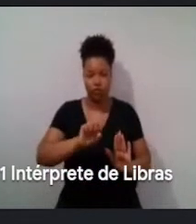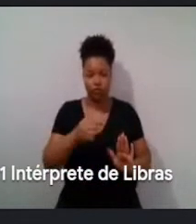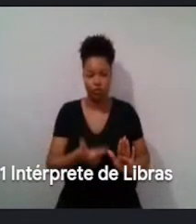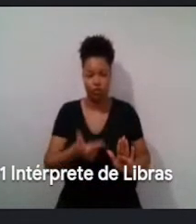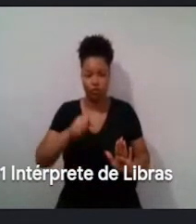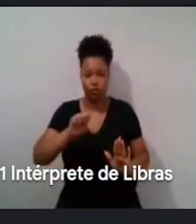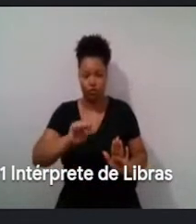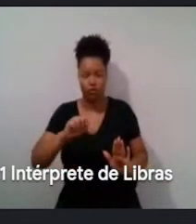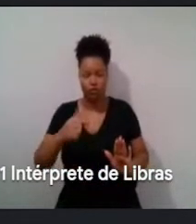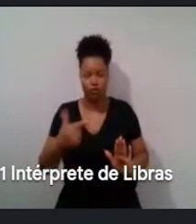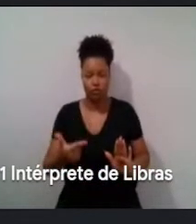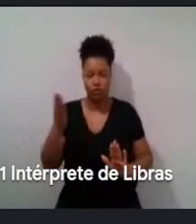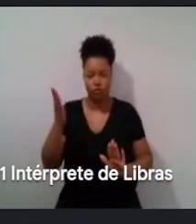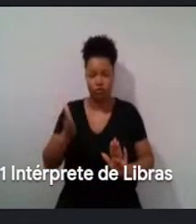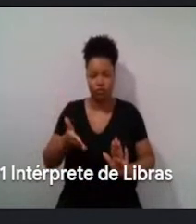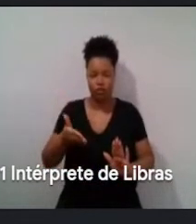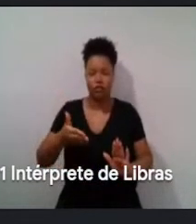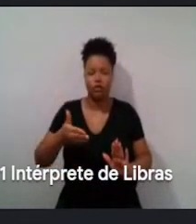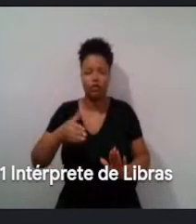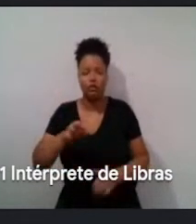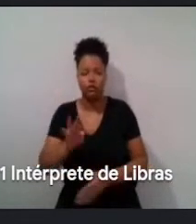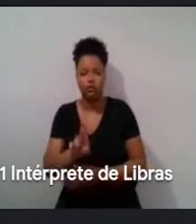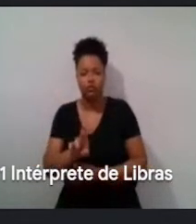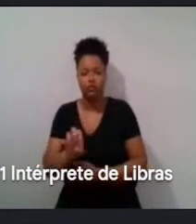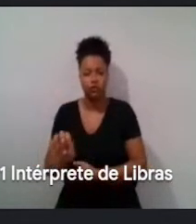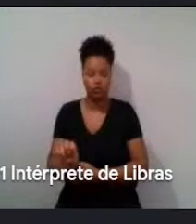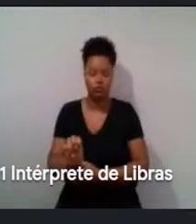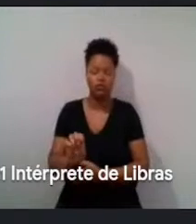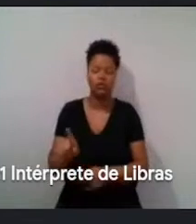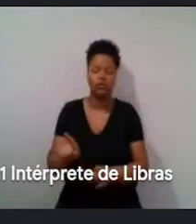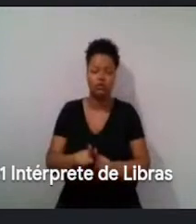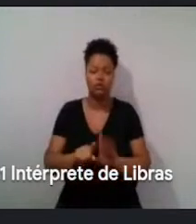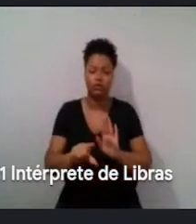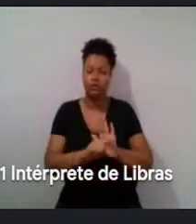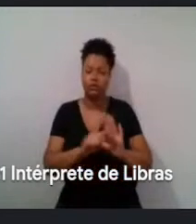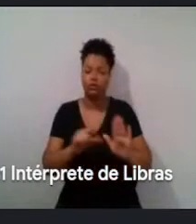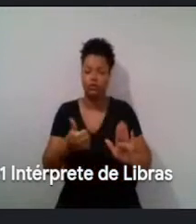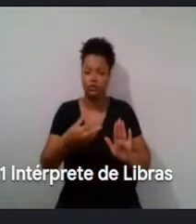TRE, e também inciso 30 e artigo 71.